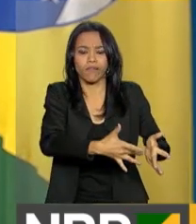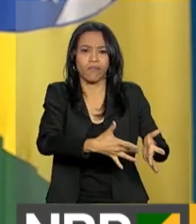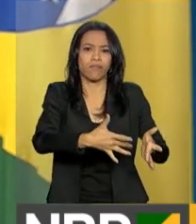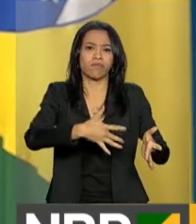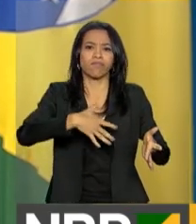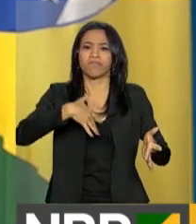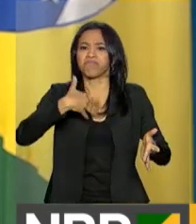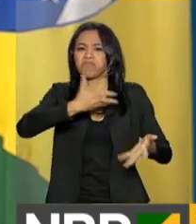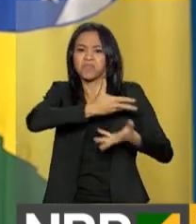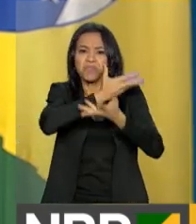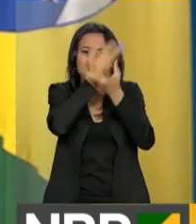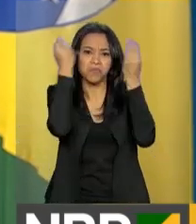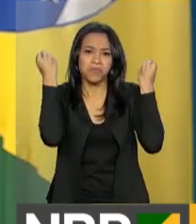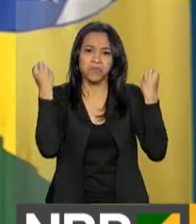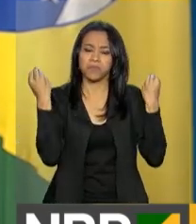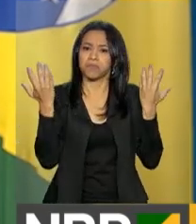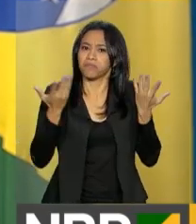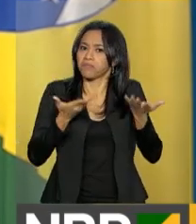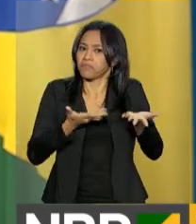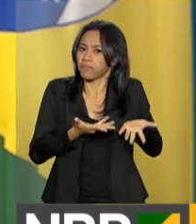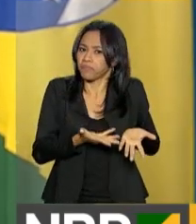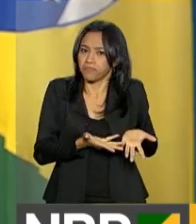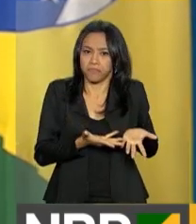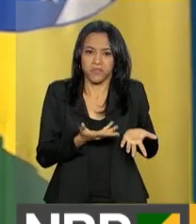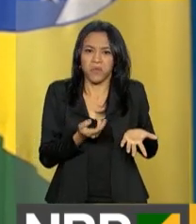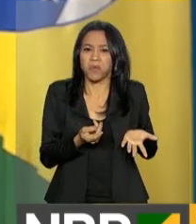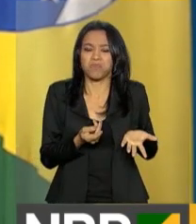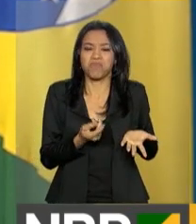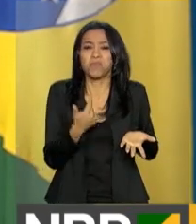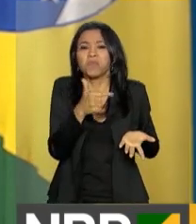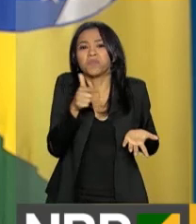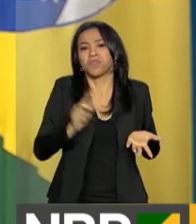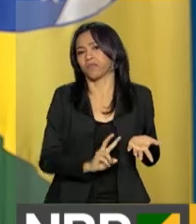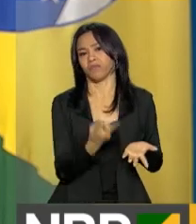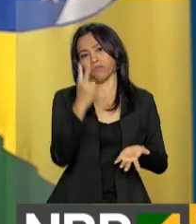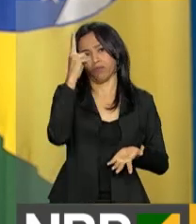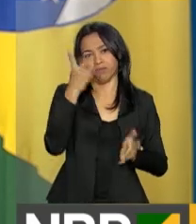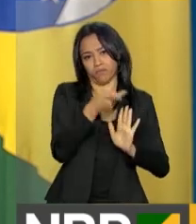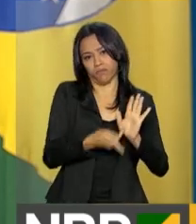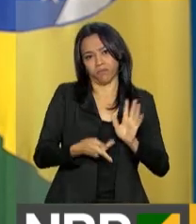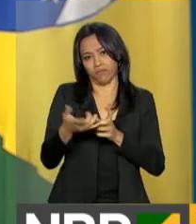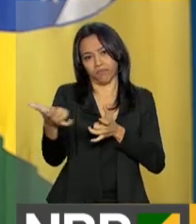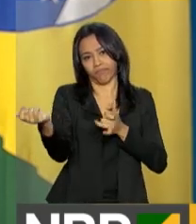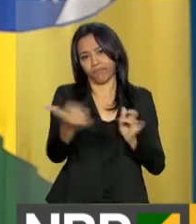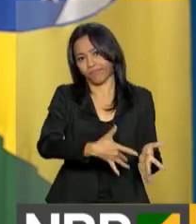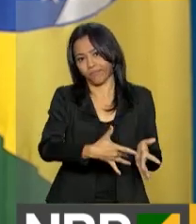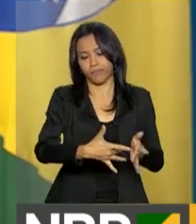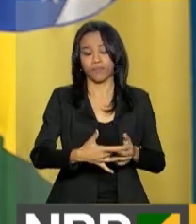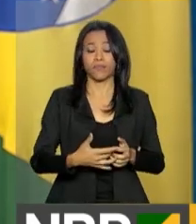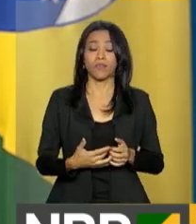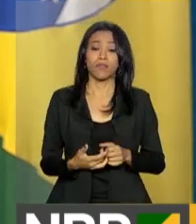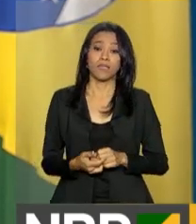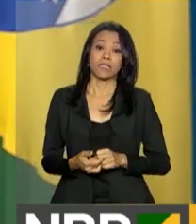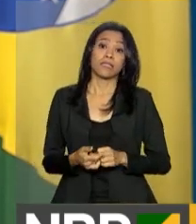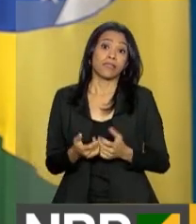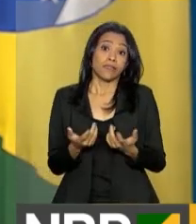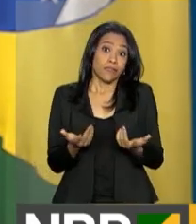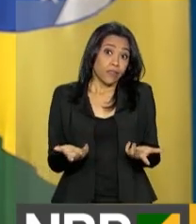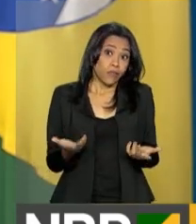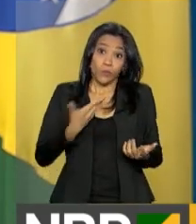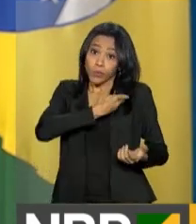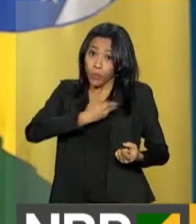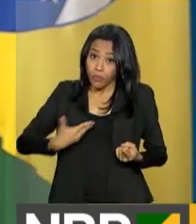estagnadas reduzidos a quase nada sem que os governos